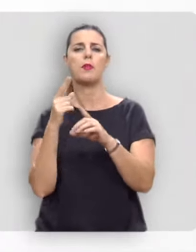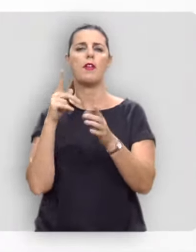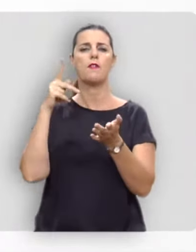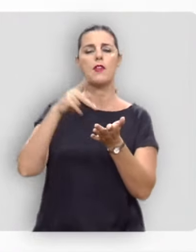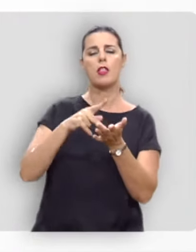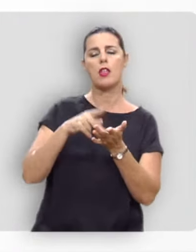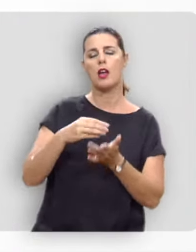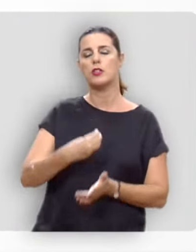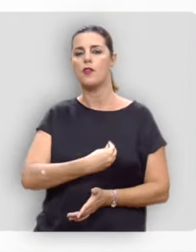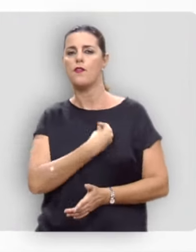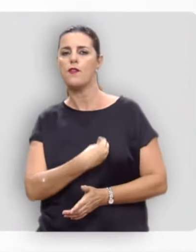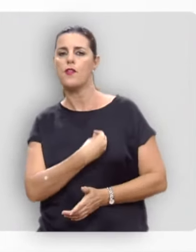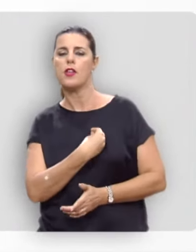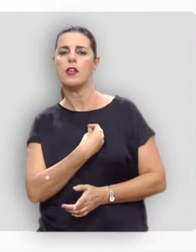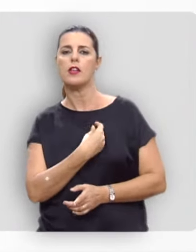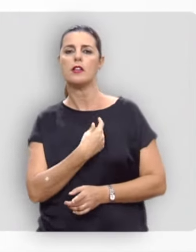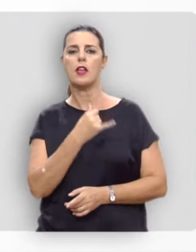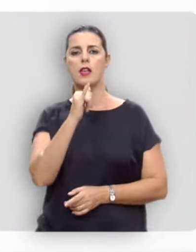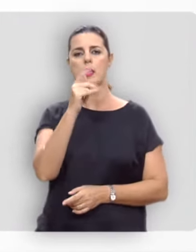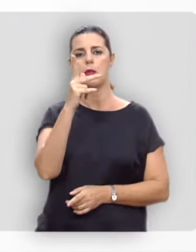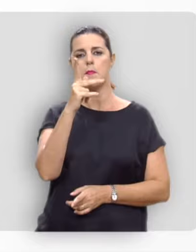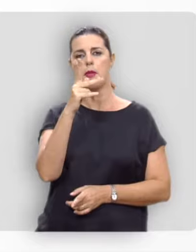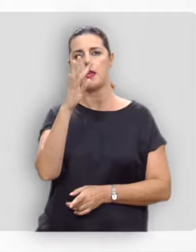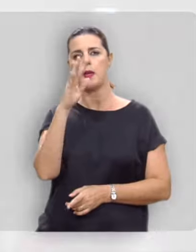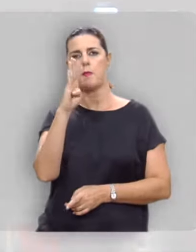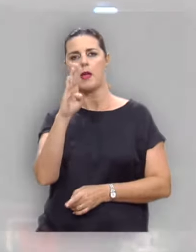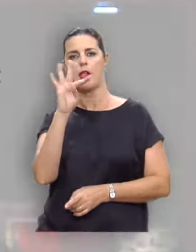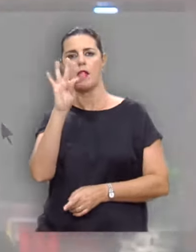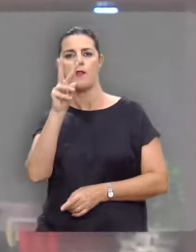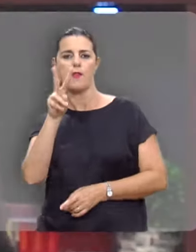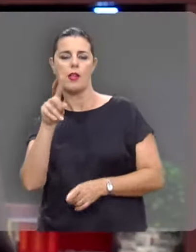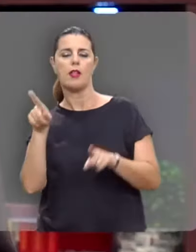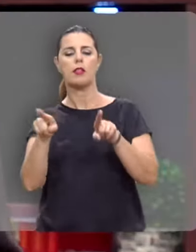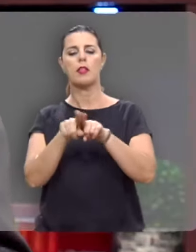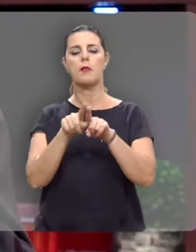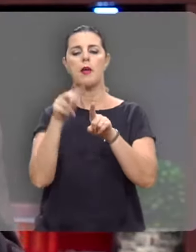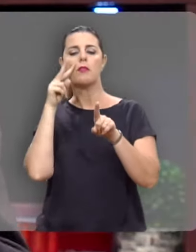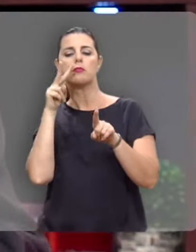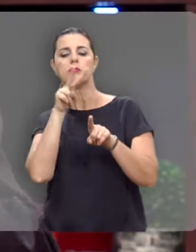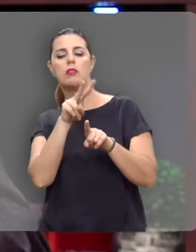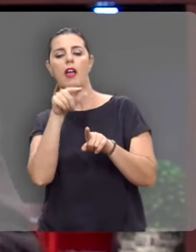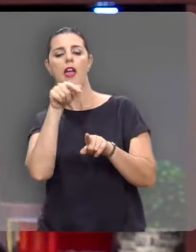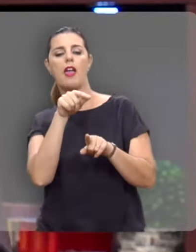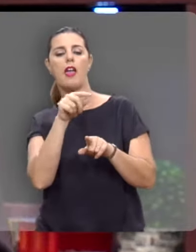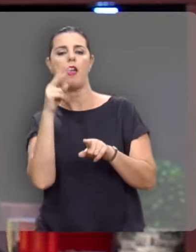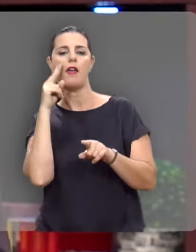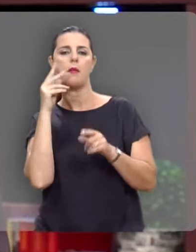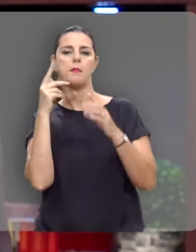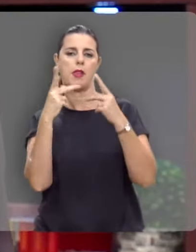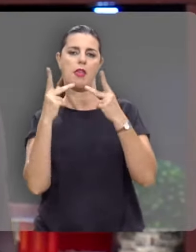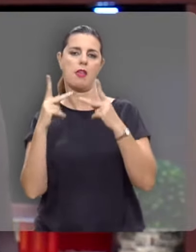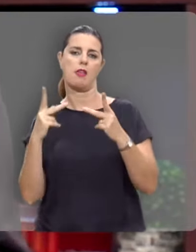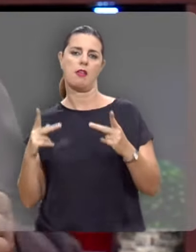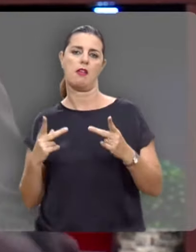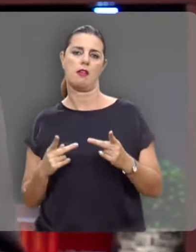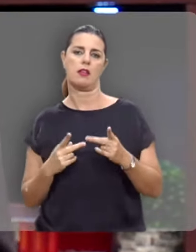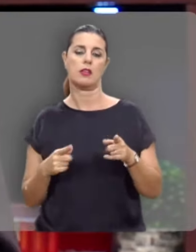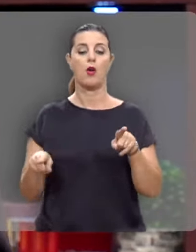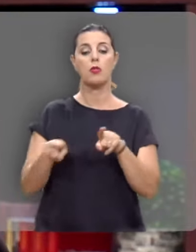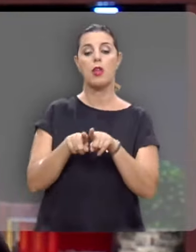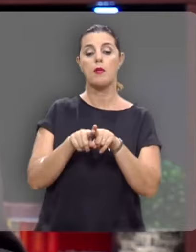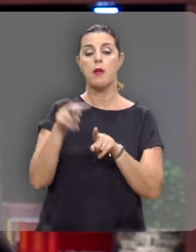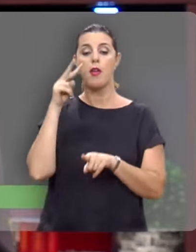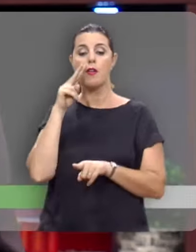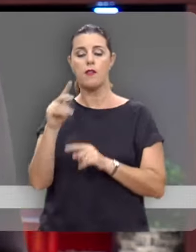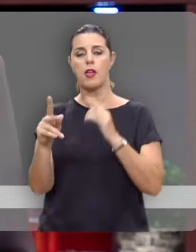no canal do Verdade e Vida quanto no canal IPB TV. Você pode ali ver e rever essas mensagens. Nos